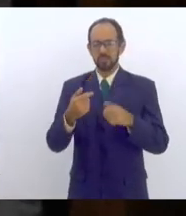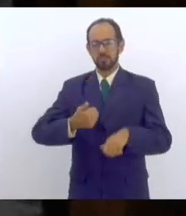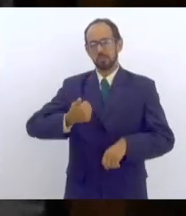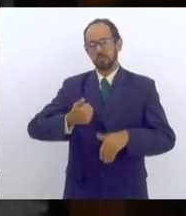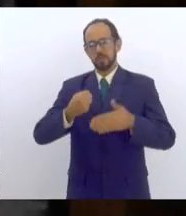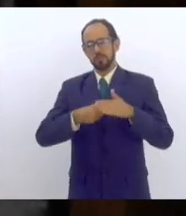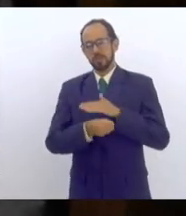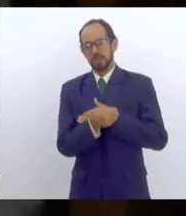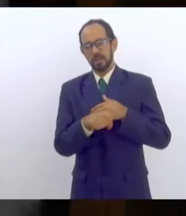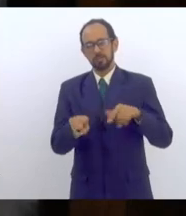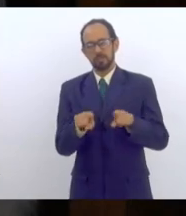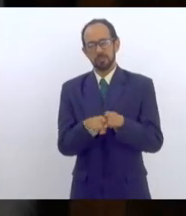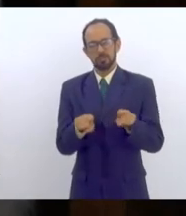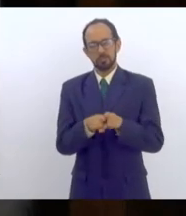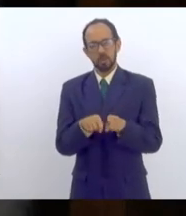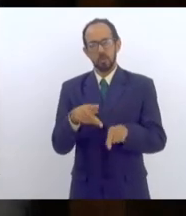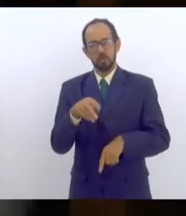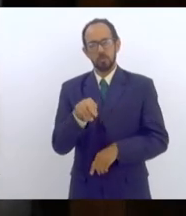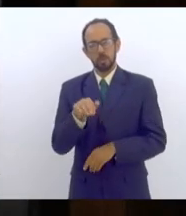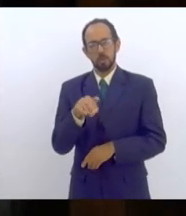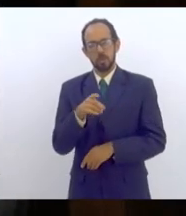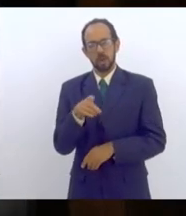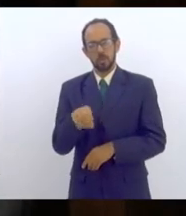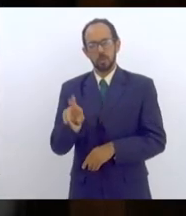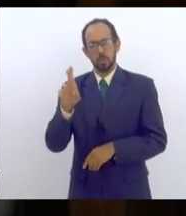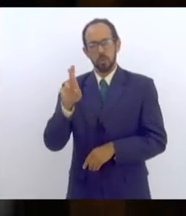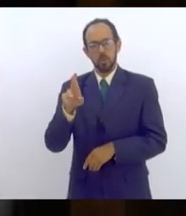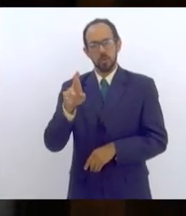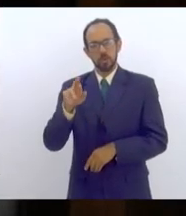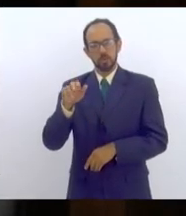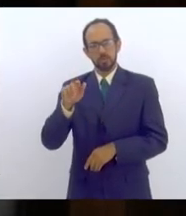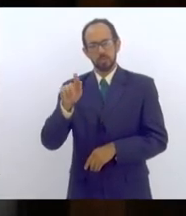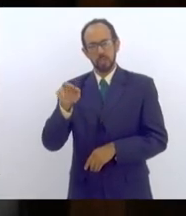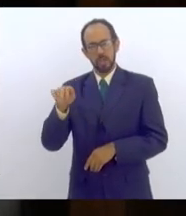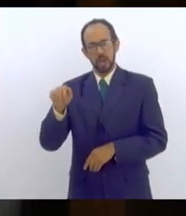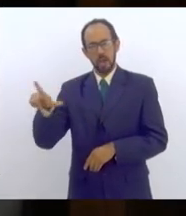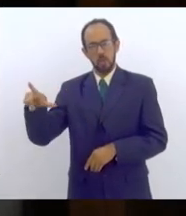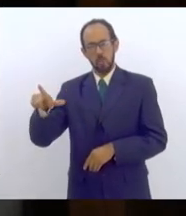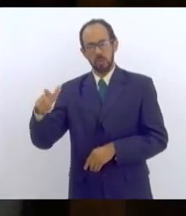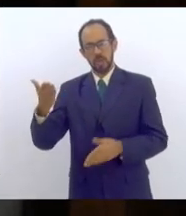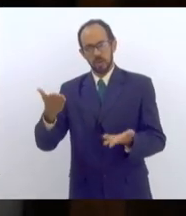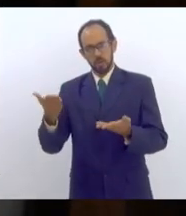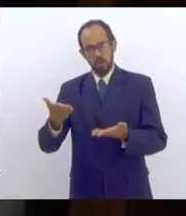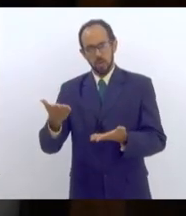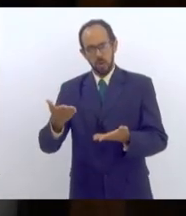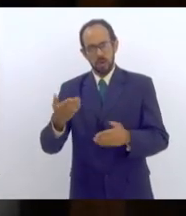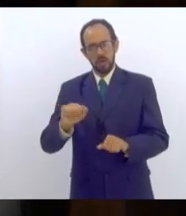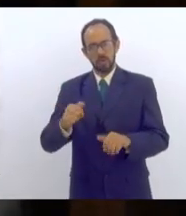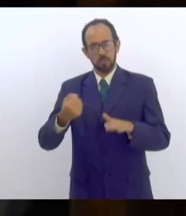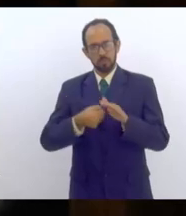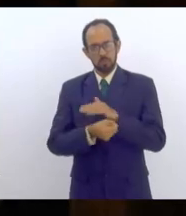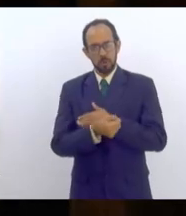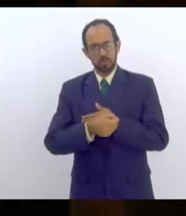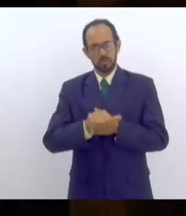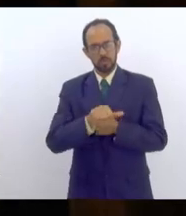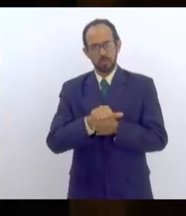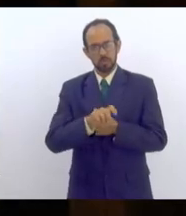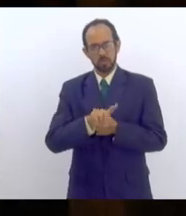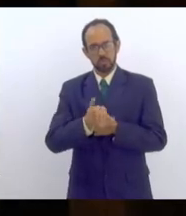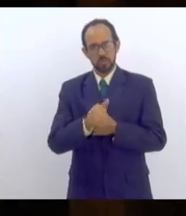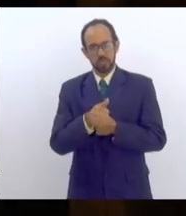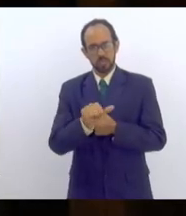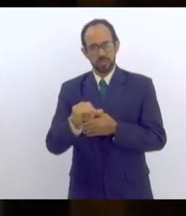mandato, também como Procurador-Geral de Justiça, e agora reconduzido com posse no último dia 17. A minha